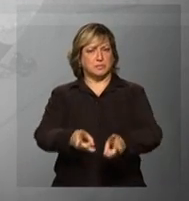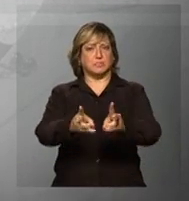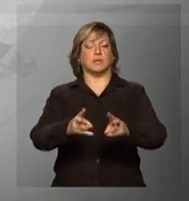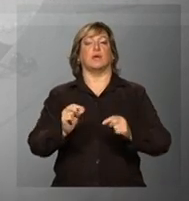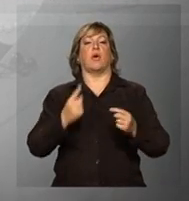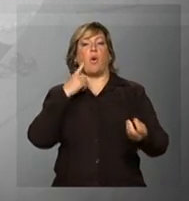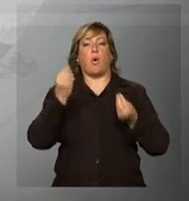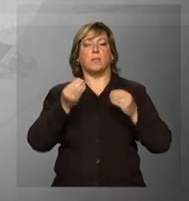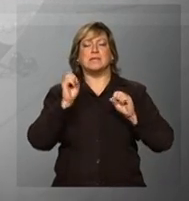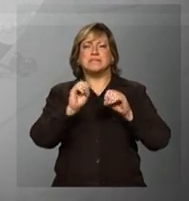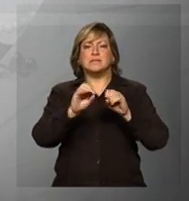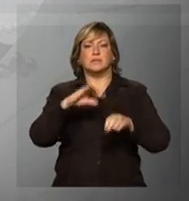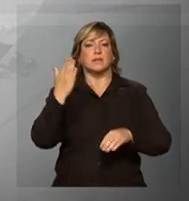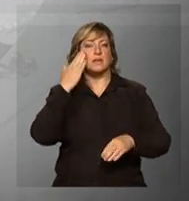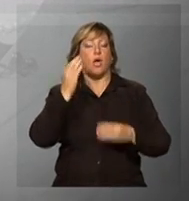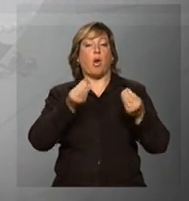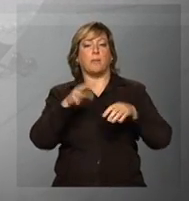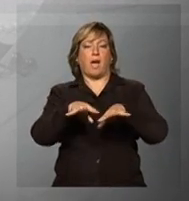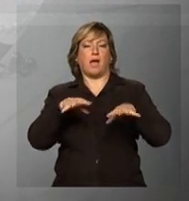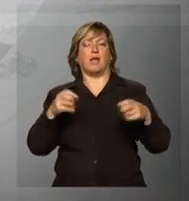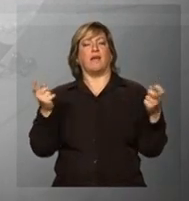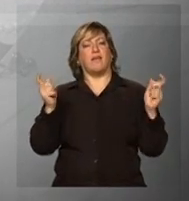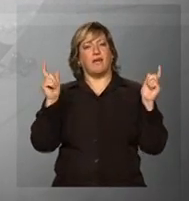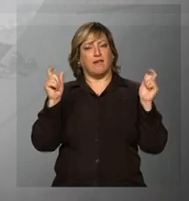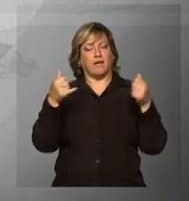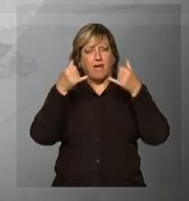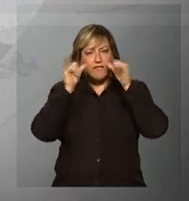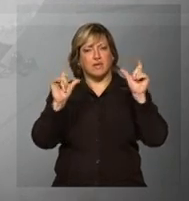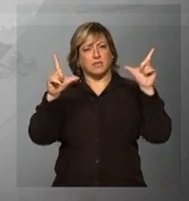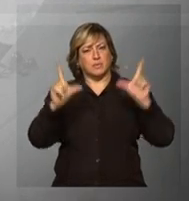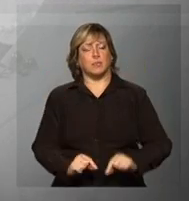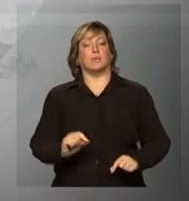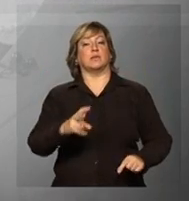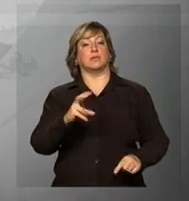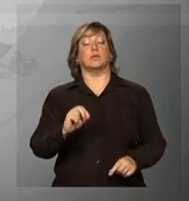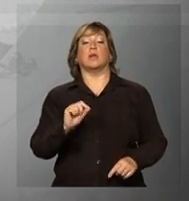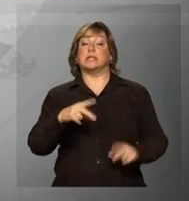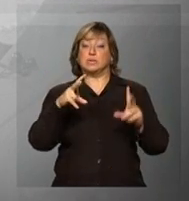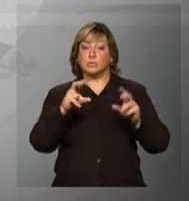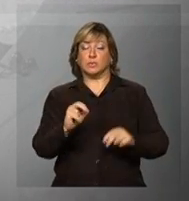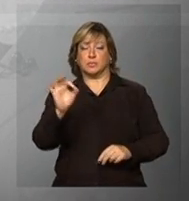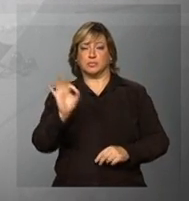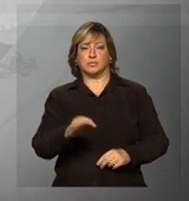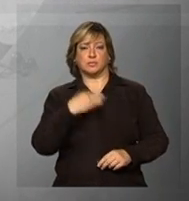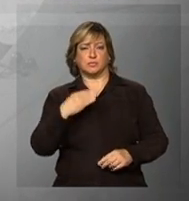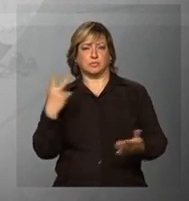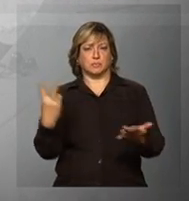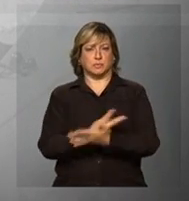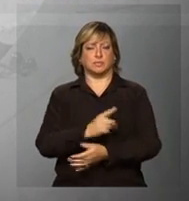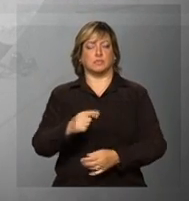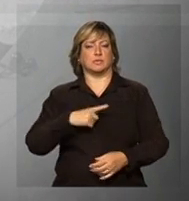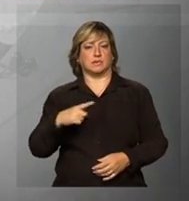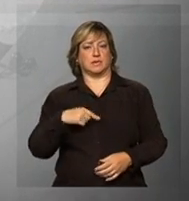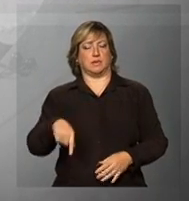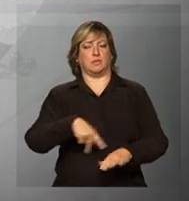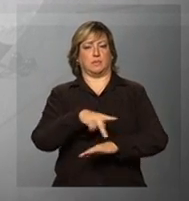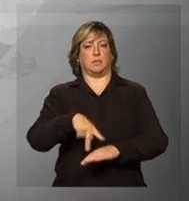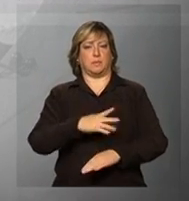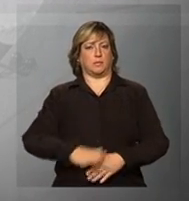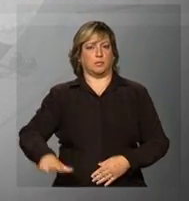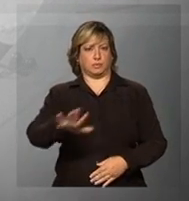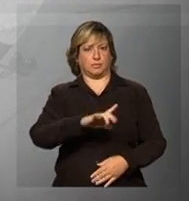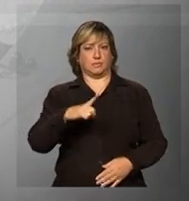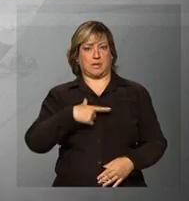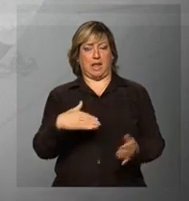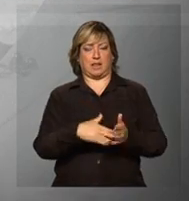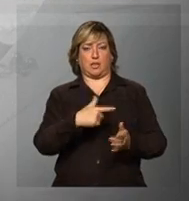de conscientização no trânsito para reduzir em 50% o número de mortes nas ruas e estradas do país até